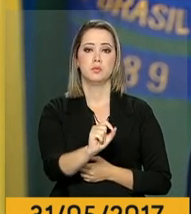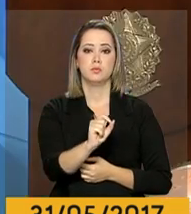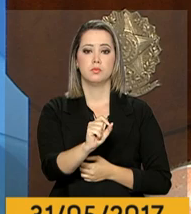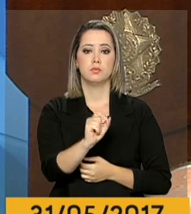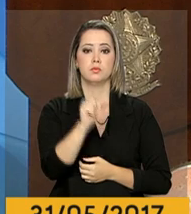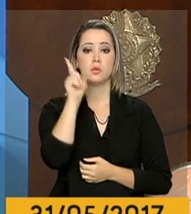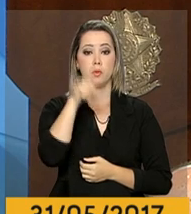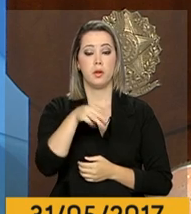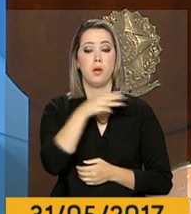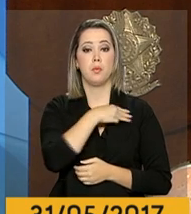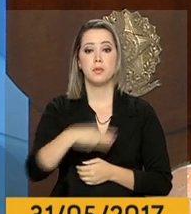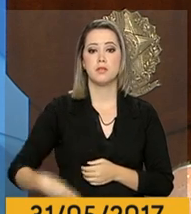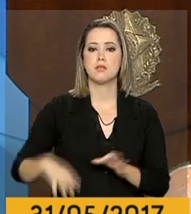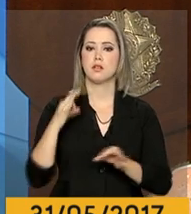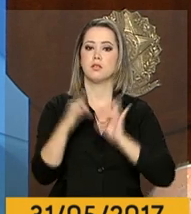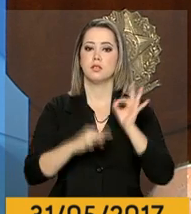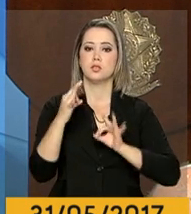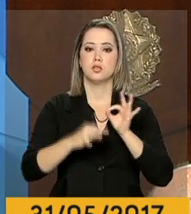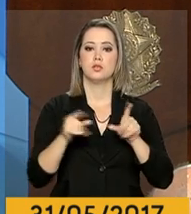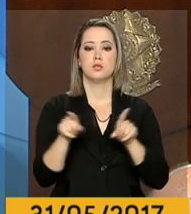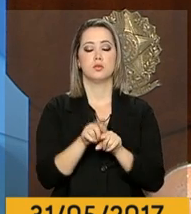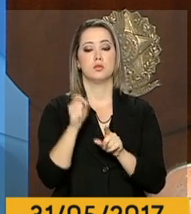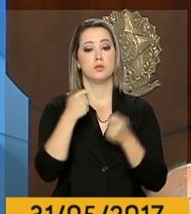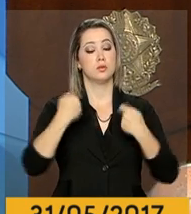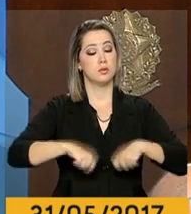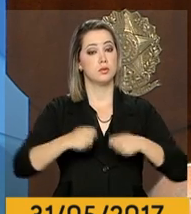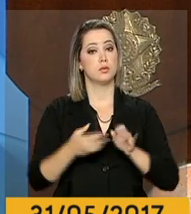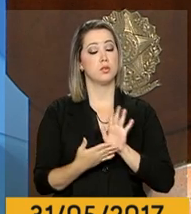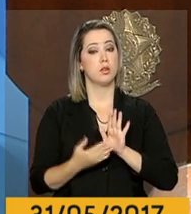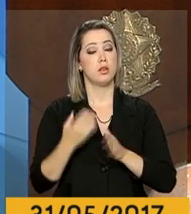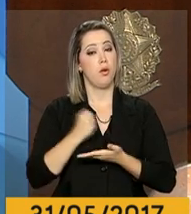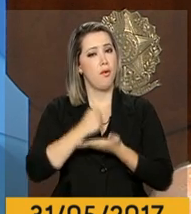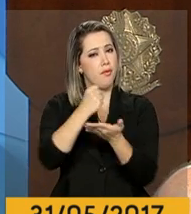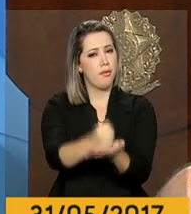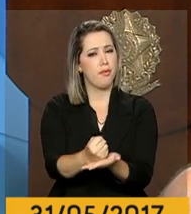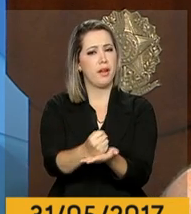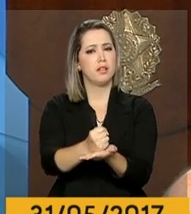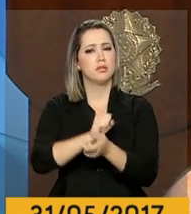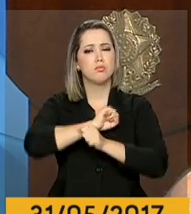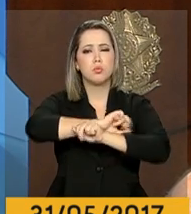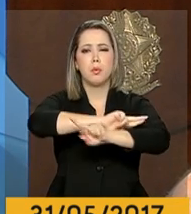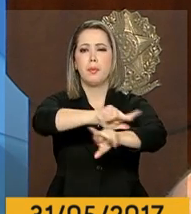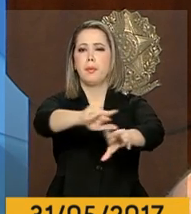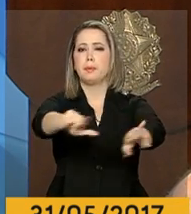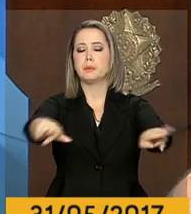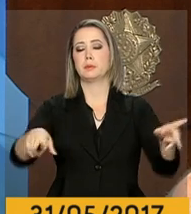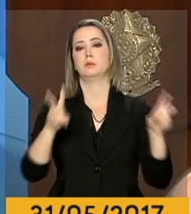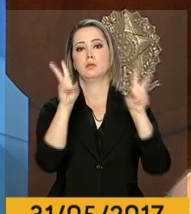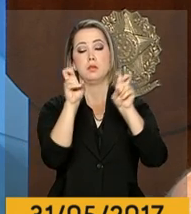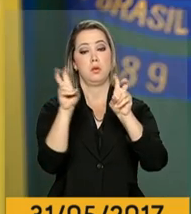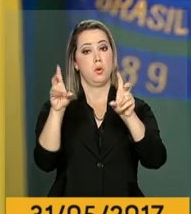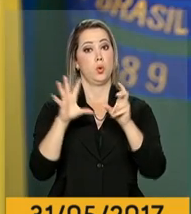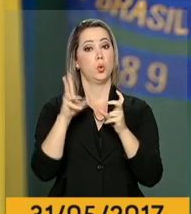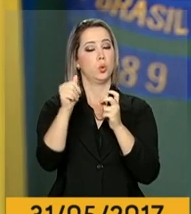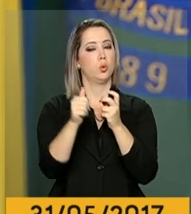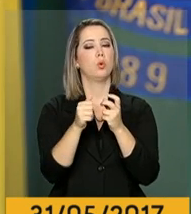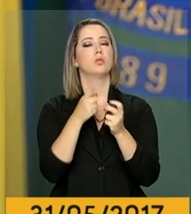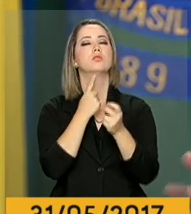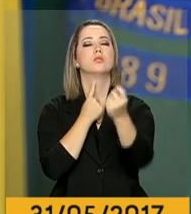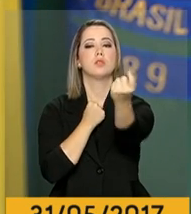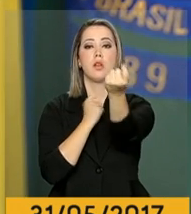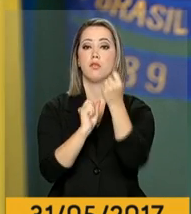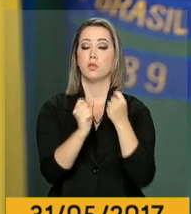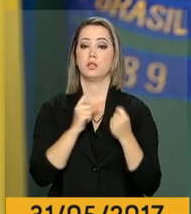o que é o Ministério da Justiça, que dedica-se a um amplo espectro de temas, todos de interesse